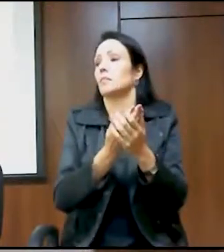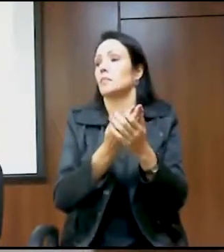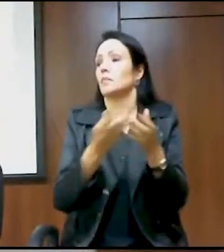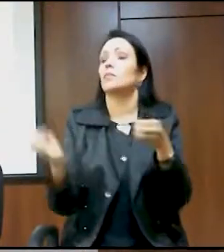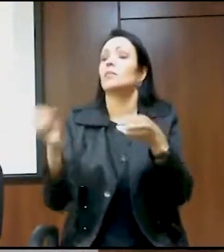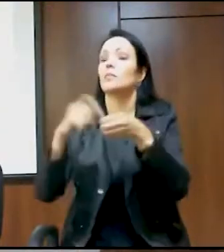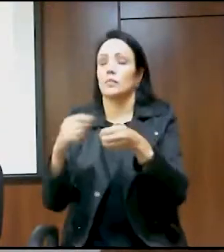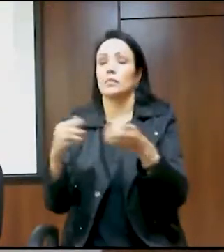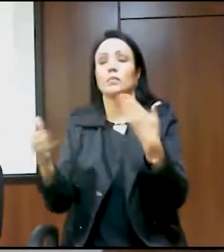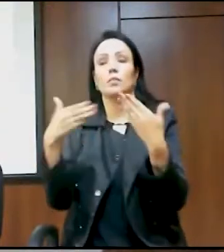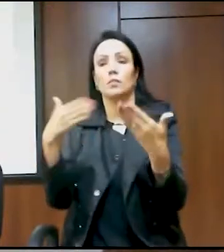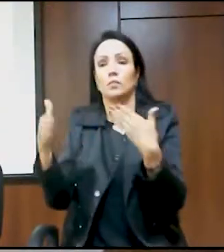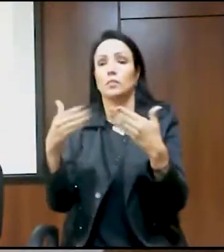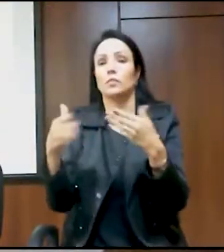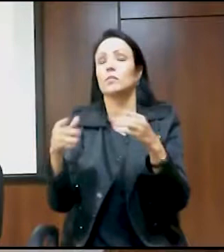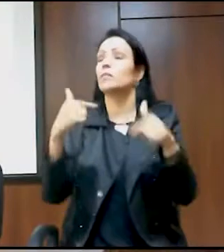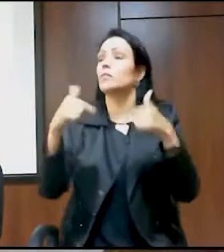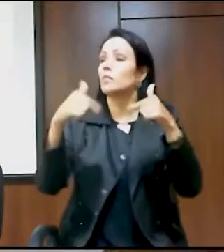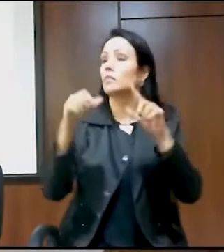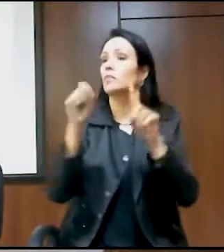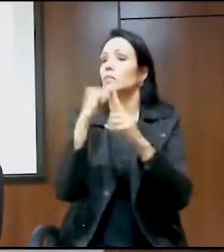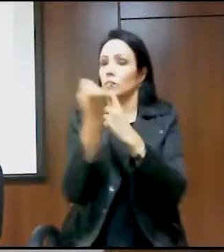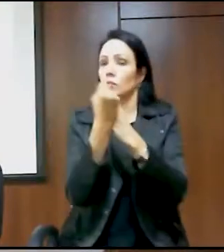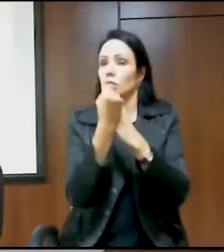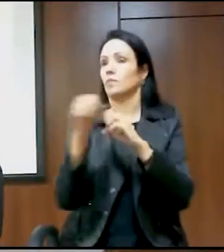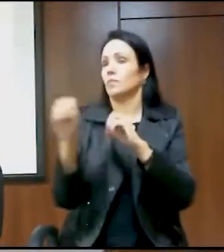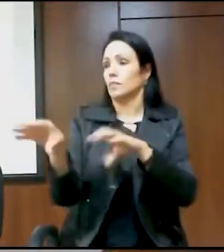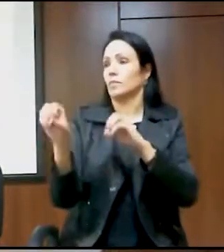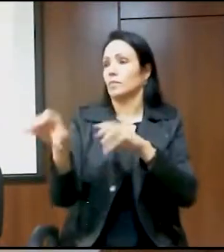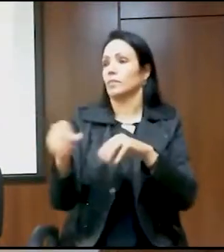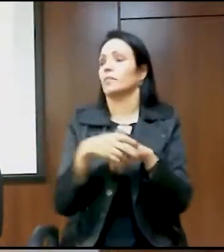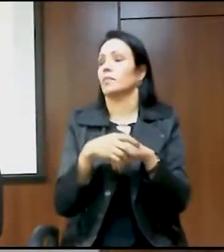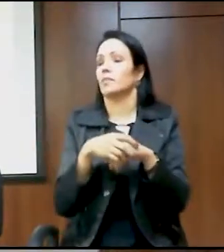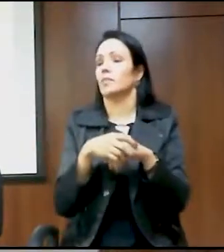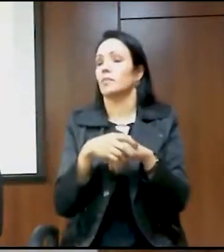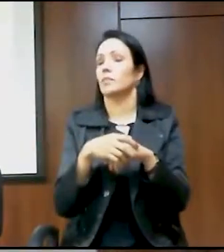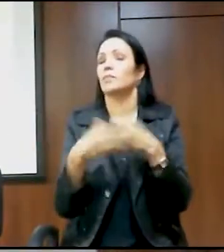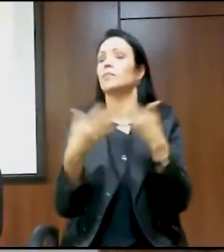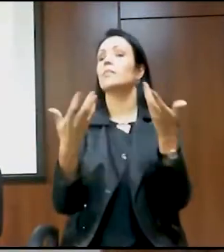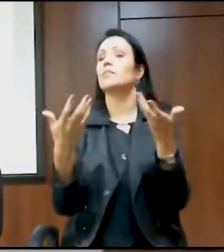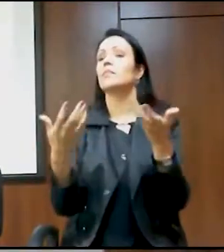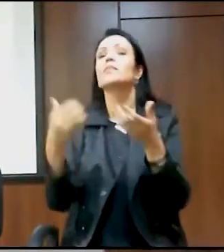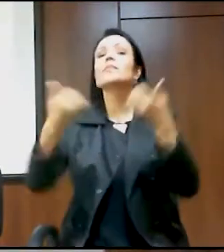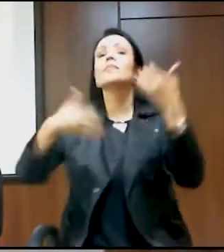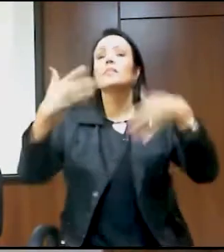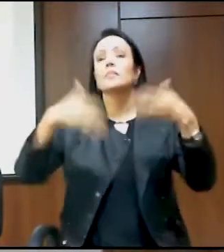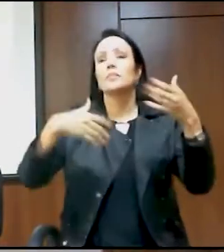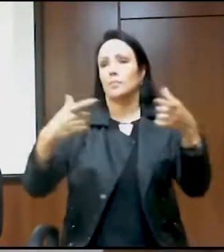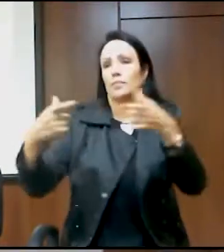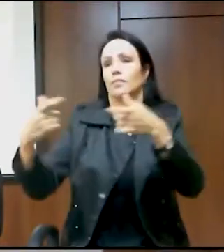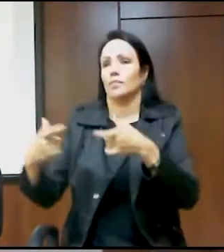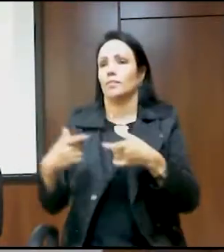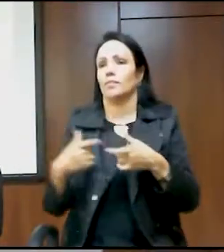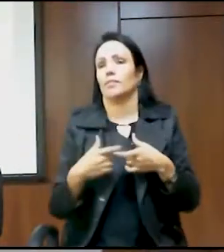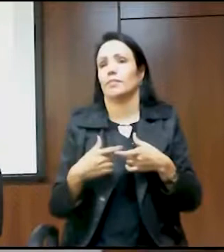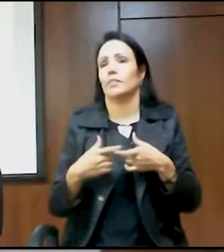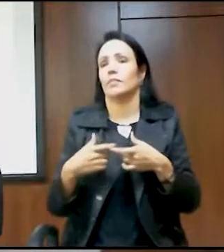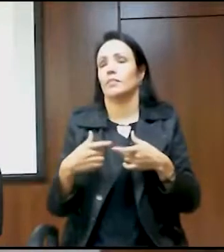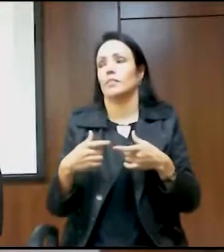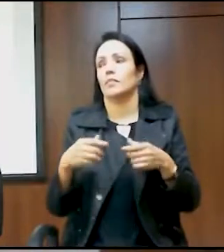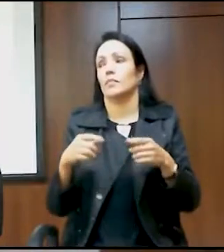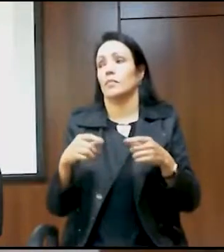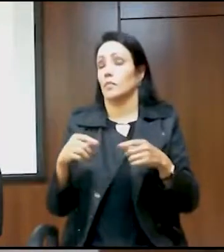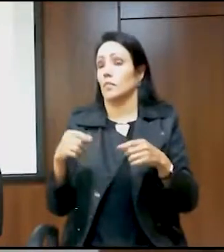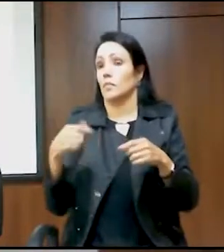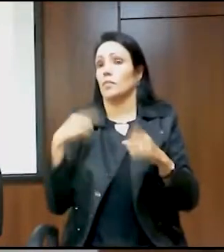a discutir o trabalho social em habitação. Então, eu queria falar desse lugar, né, enquanto uma assistente